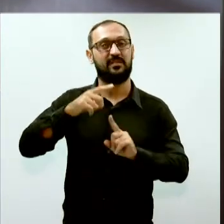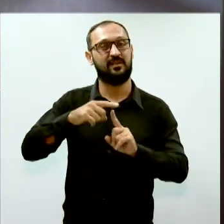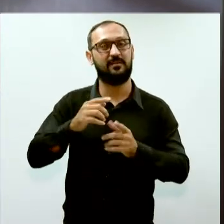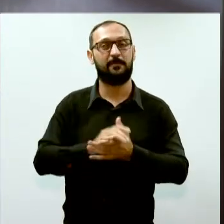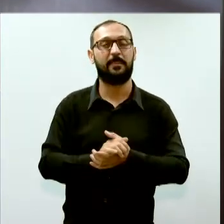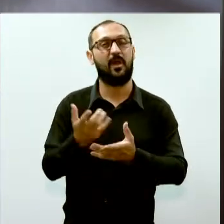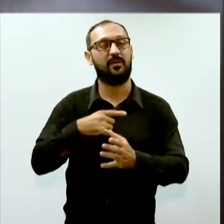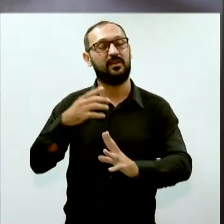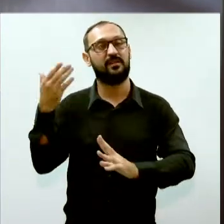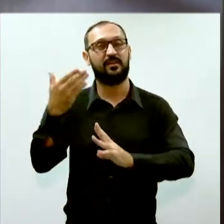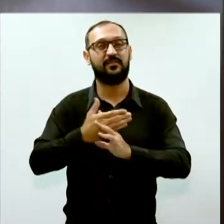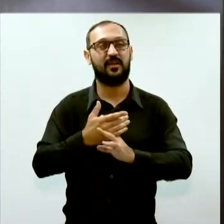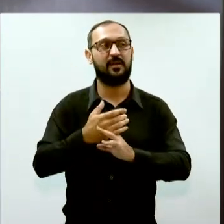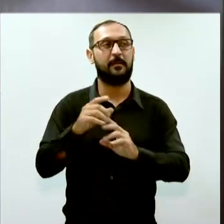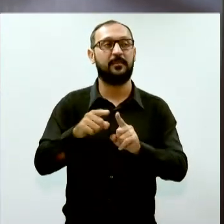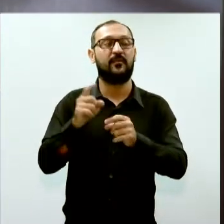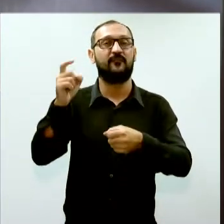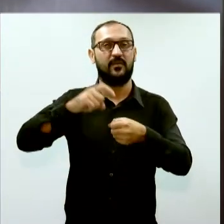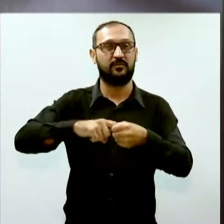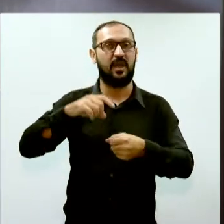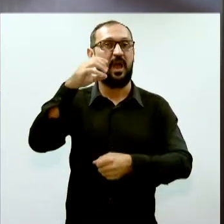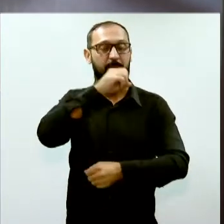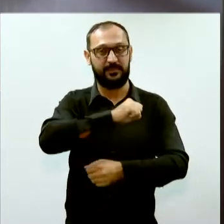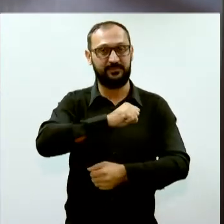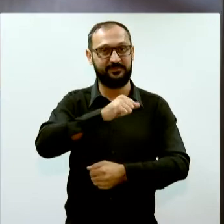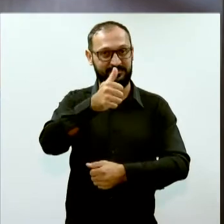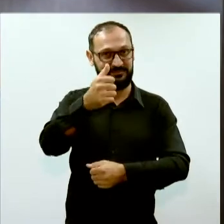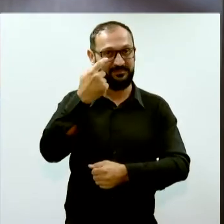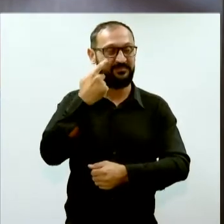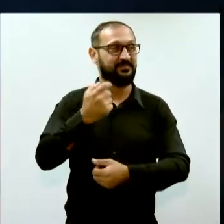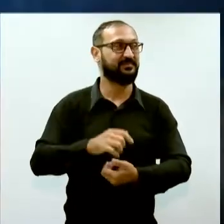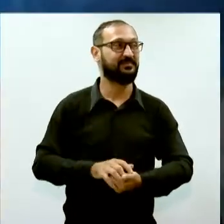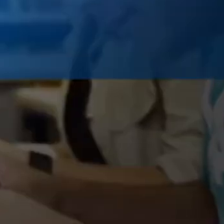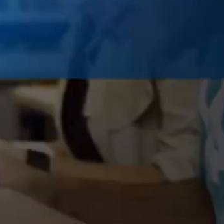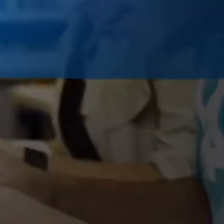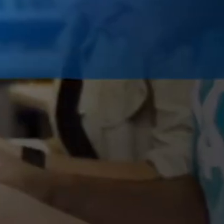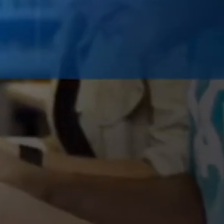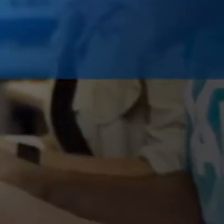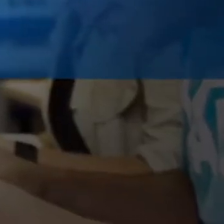Agora tem intervalo, mas a gente volta daqui a pouco. Fique ligado.